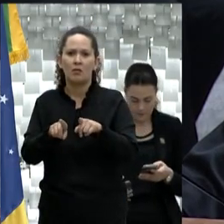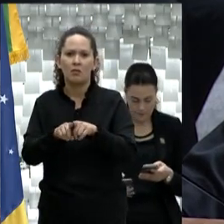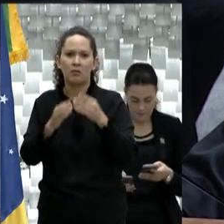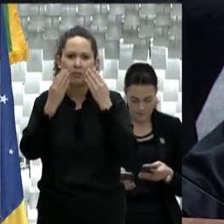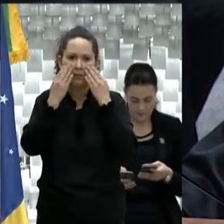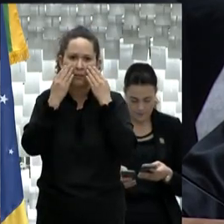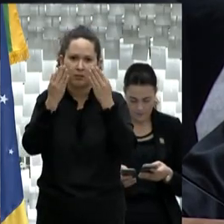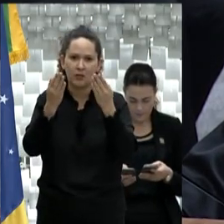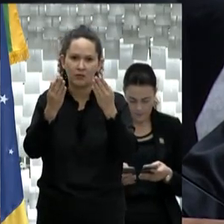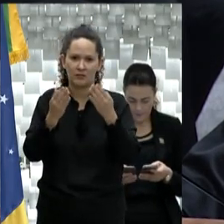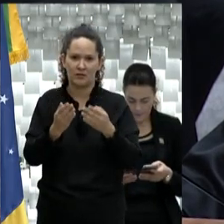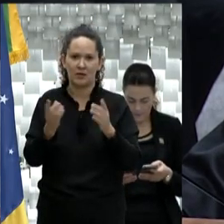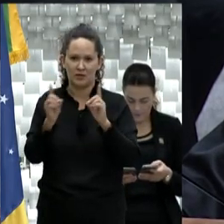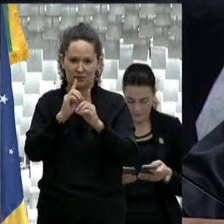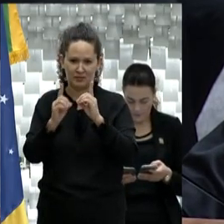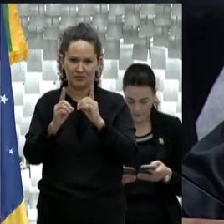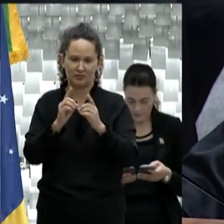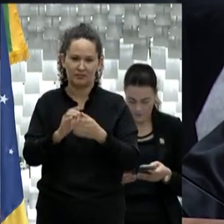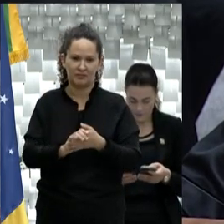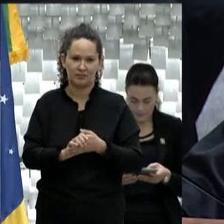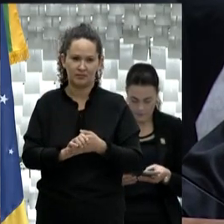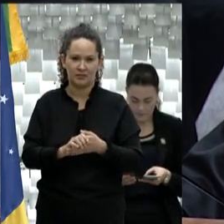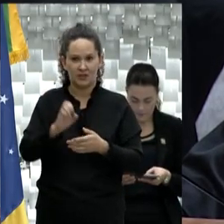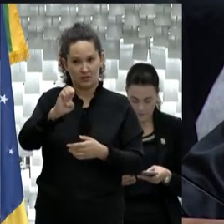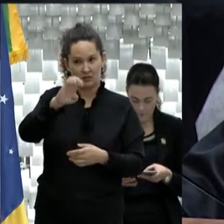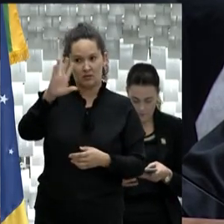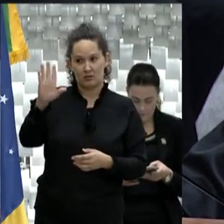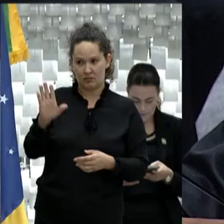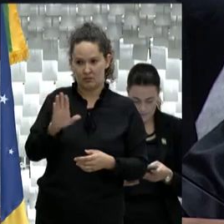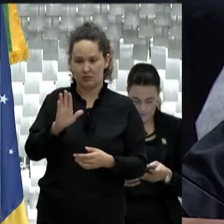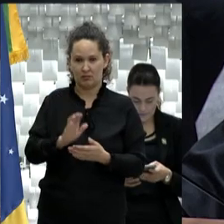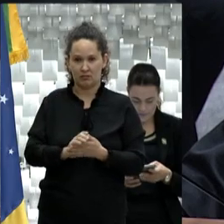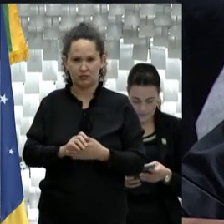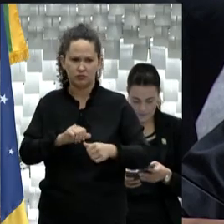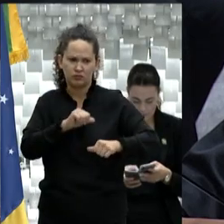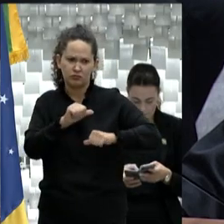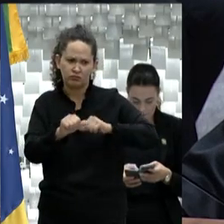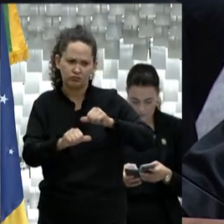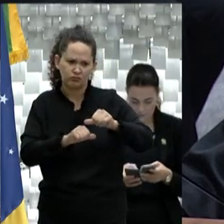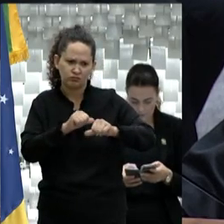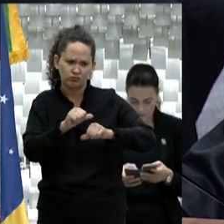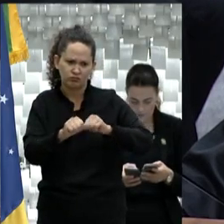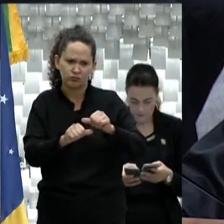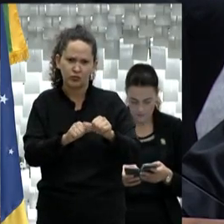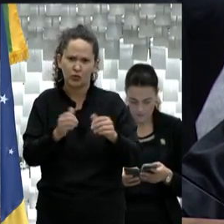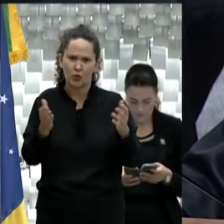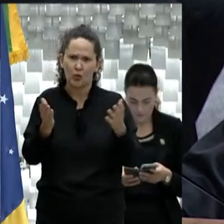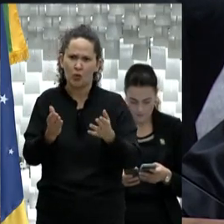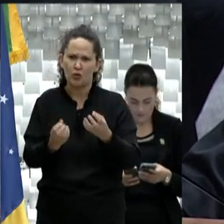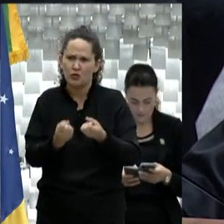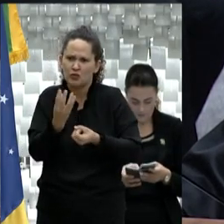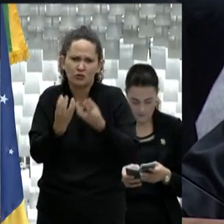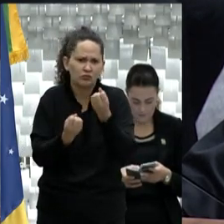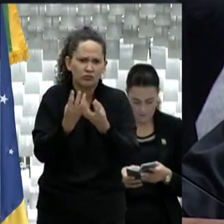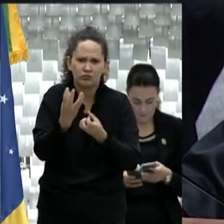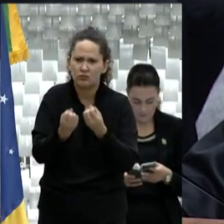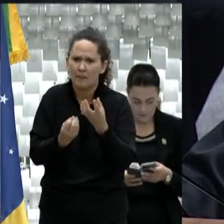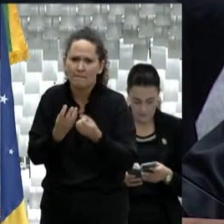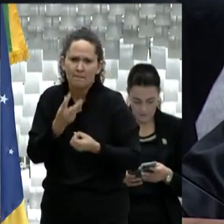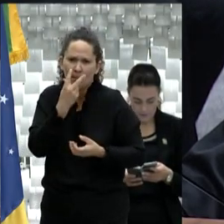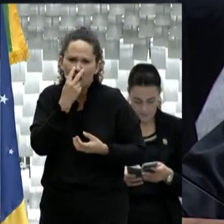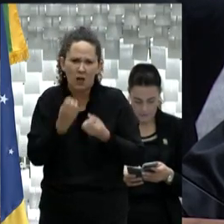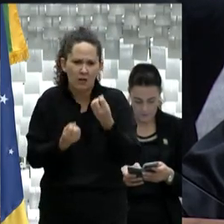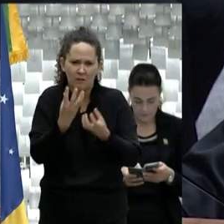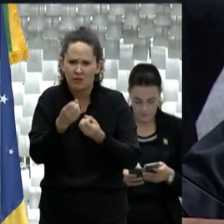pluralismo, de diálogo. A Europa transformara-se em cenário de